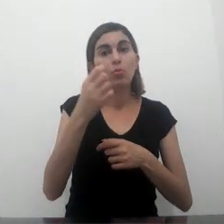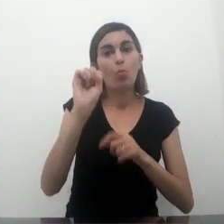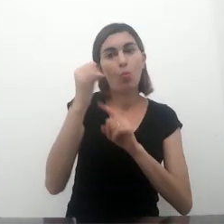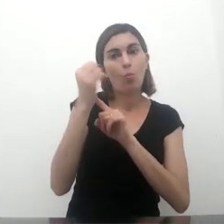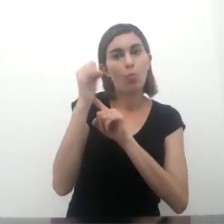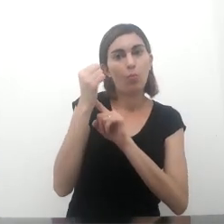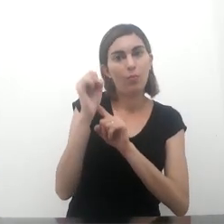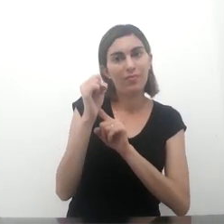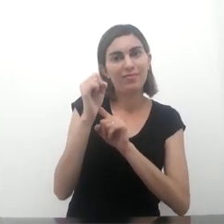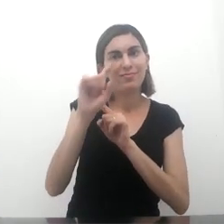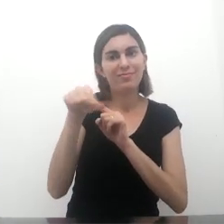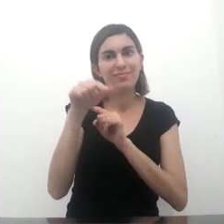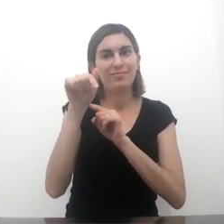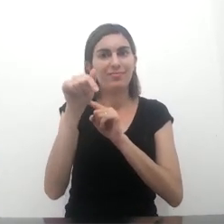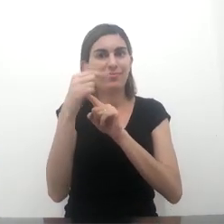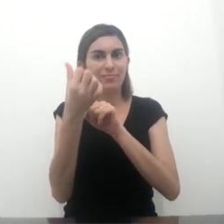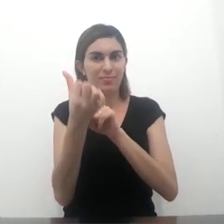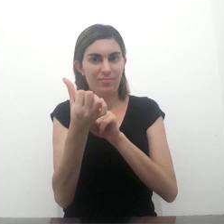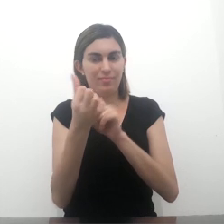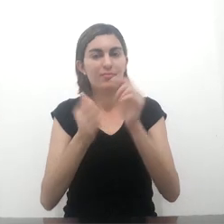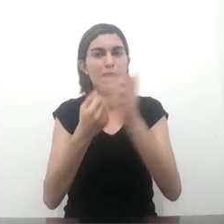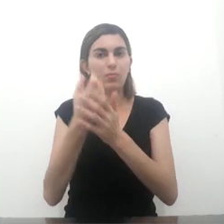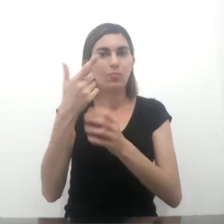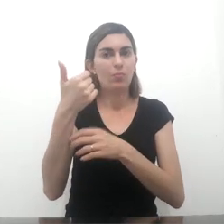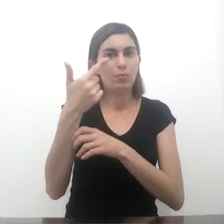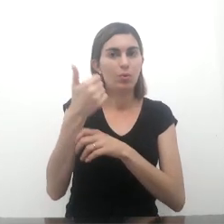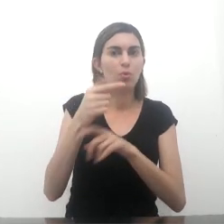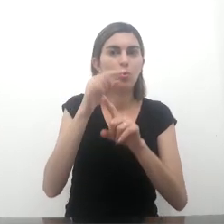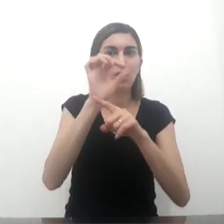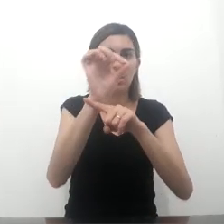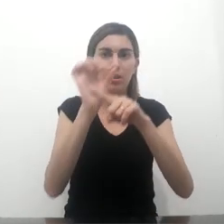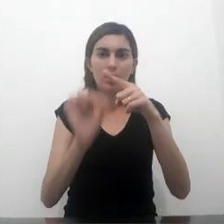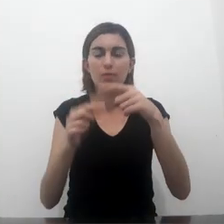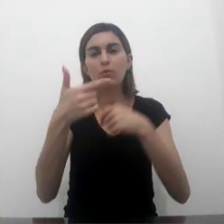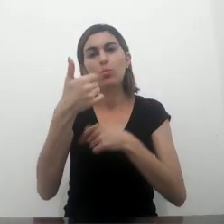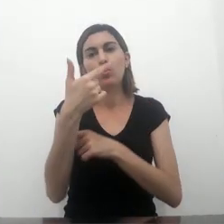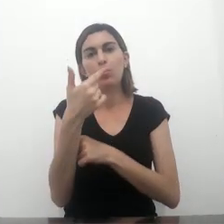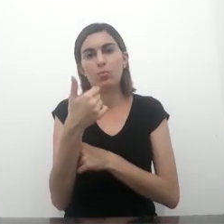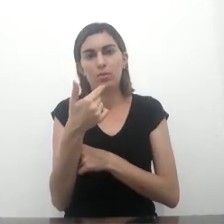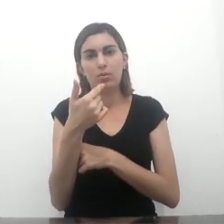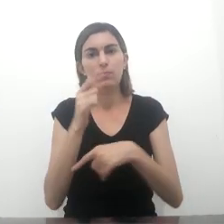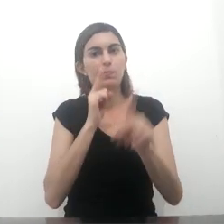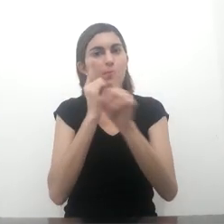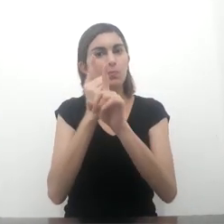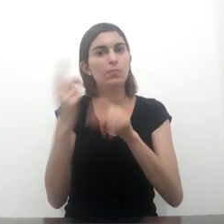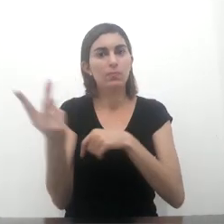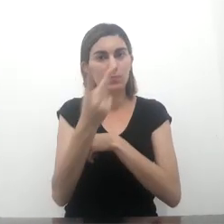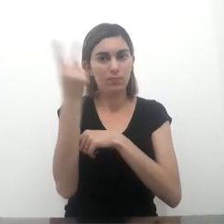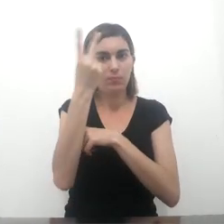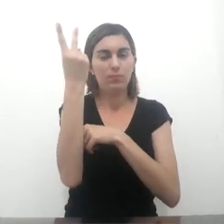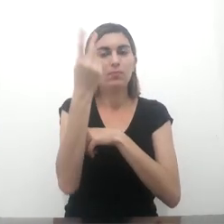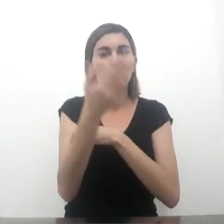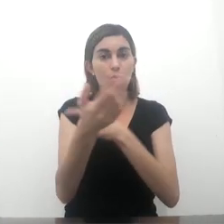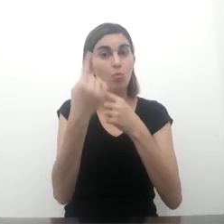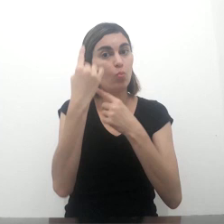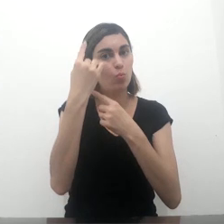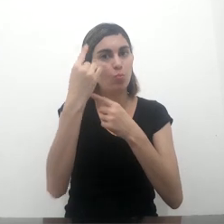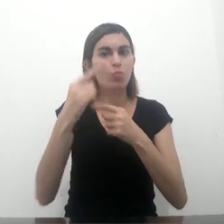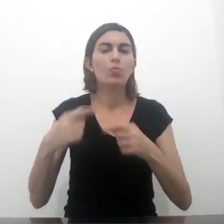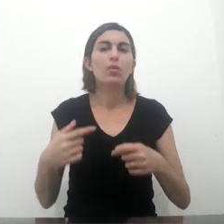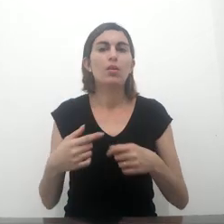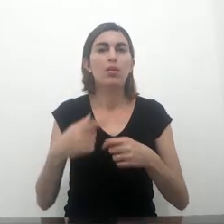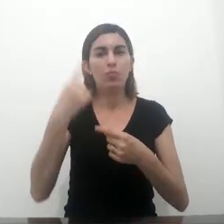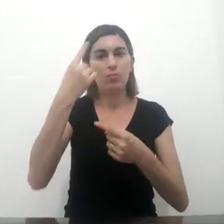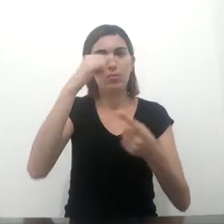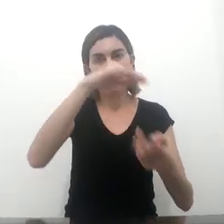pega R$8,76 que ele comprou as 12 e divide por 12. Acha o valor. Então esse é um valor de uma